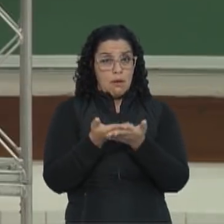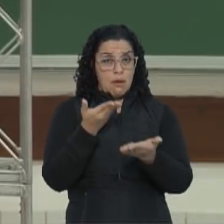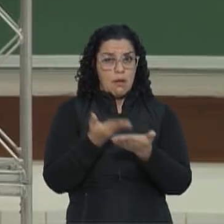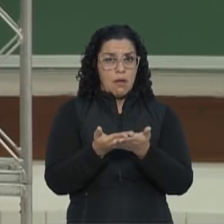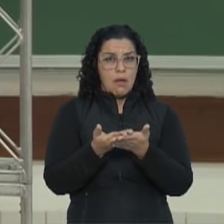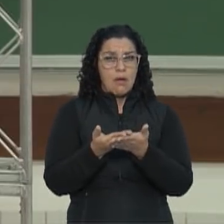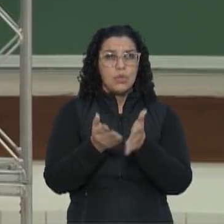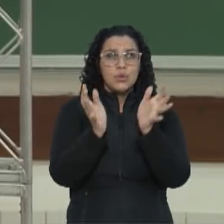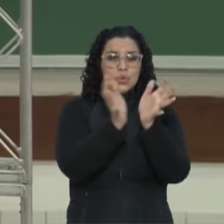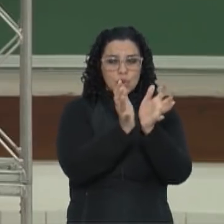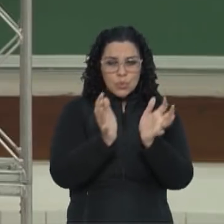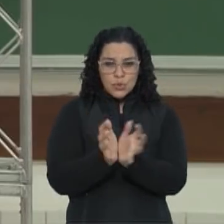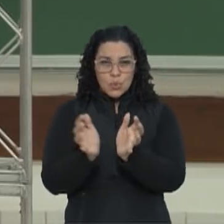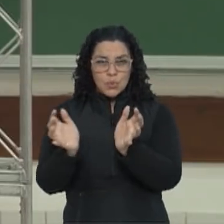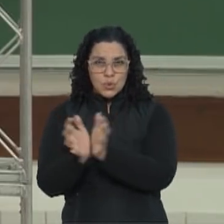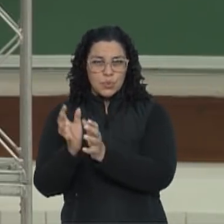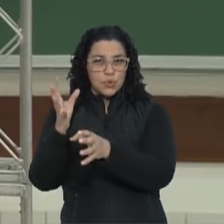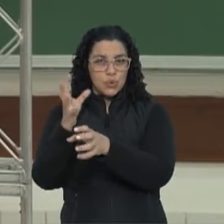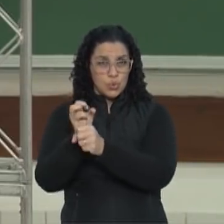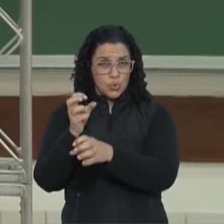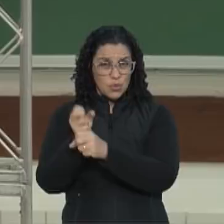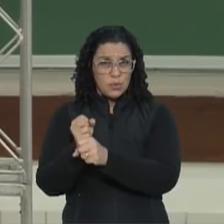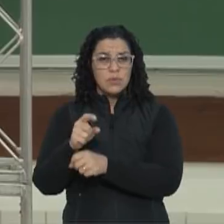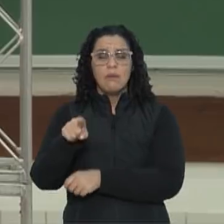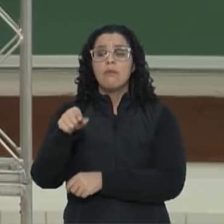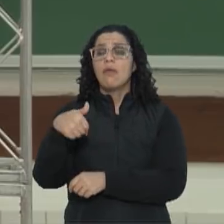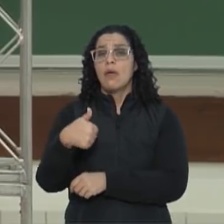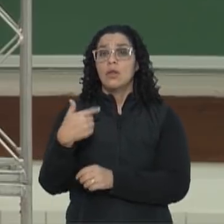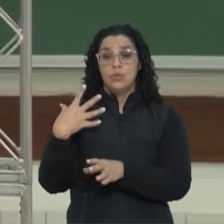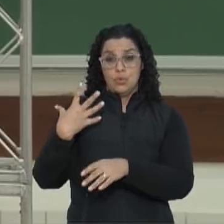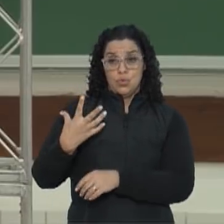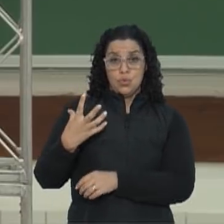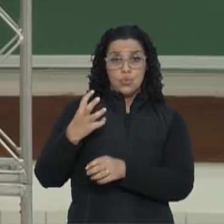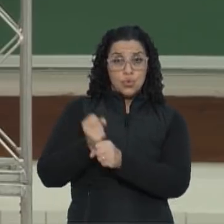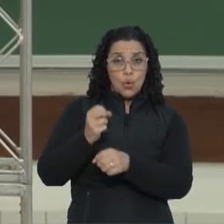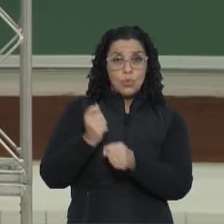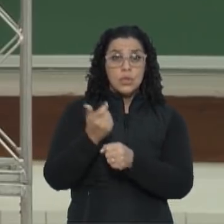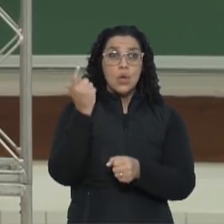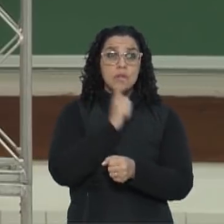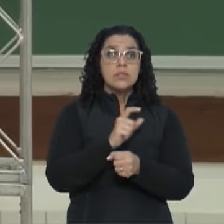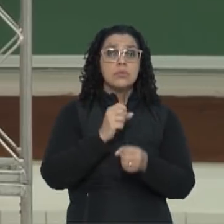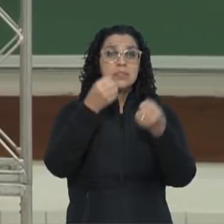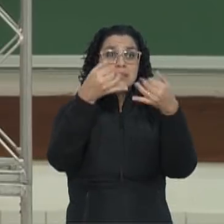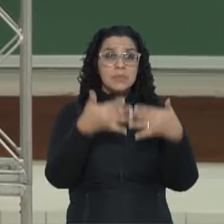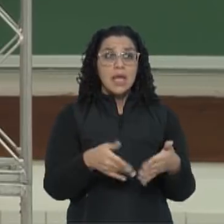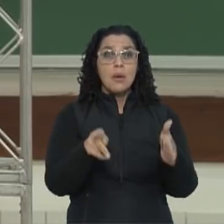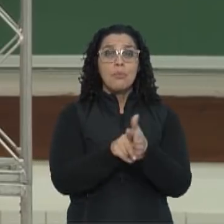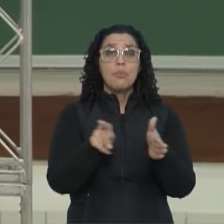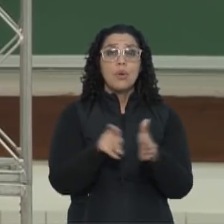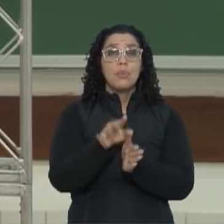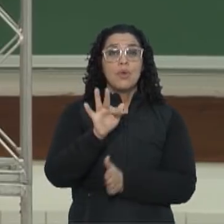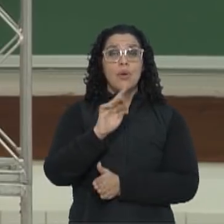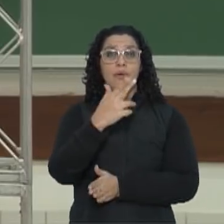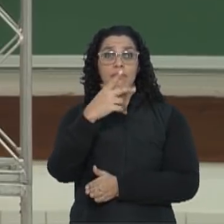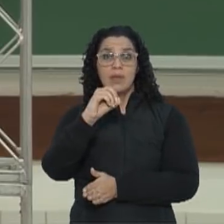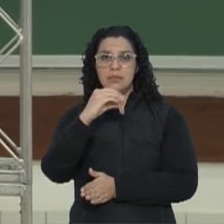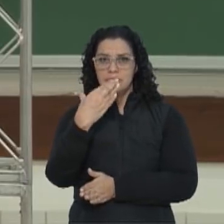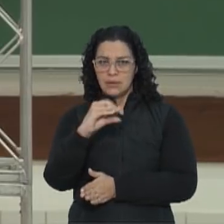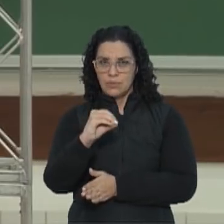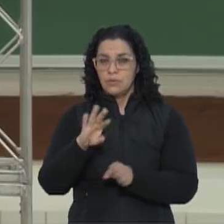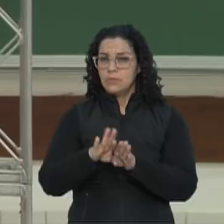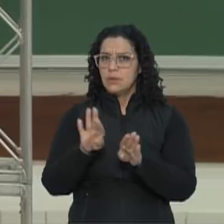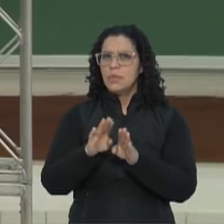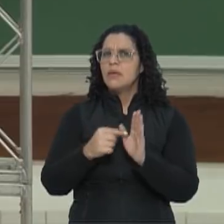os conjuntos numéricos? Número racional são todos aqueles números que a gente consegue escrever na forma de fração. E